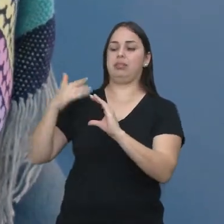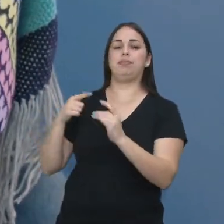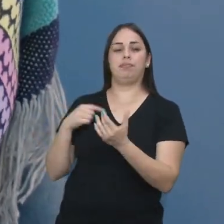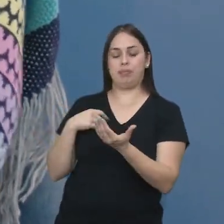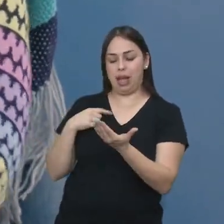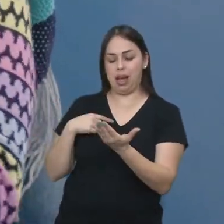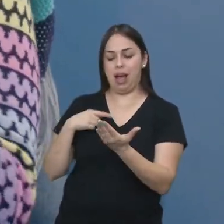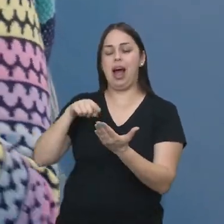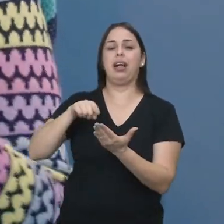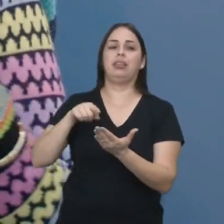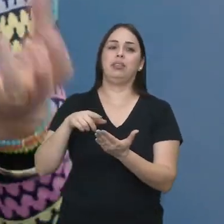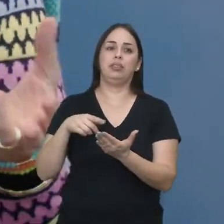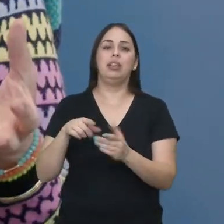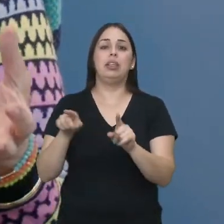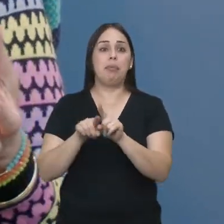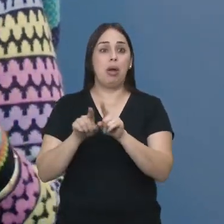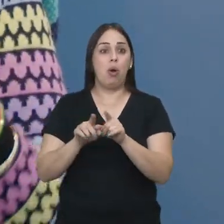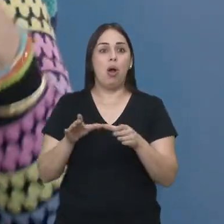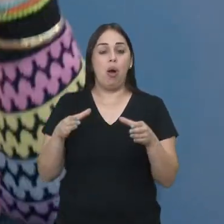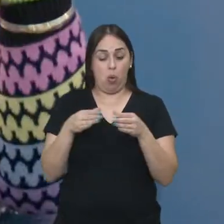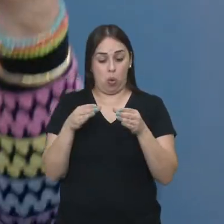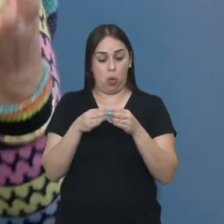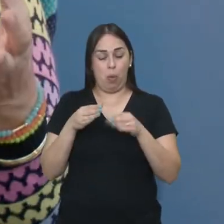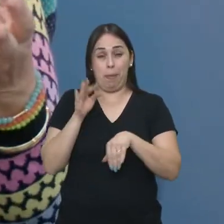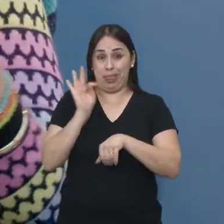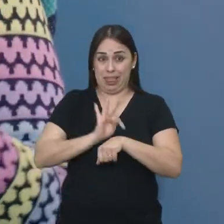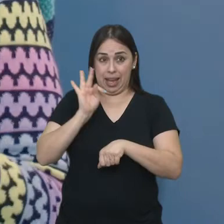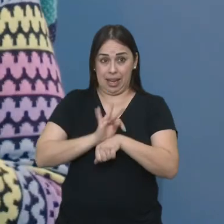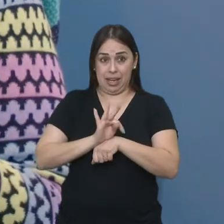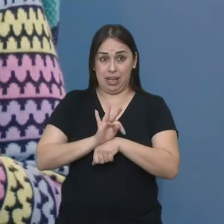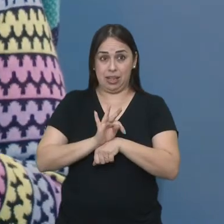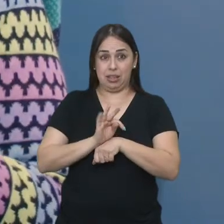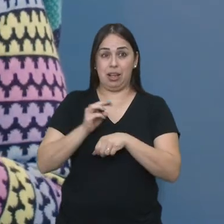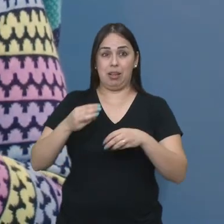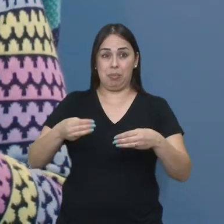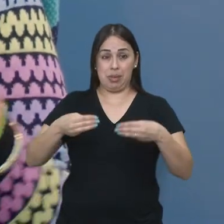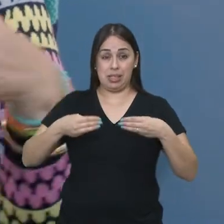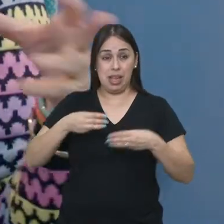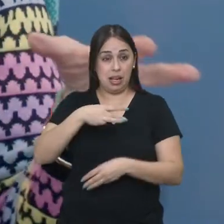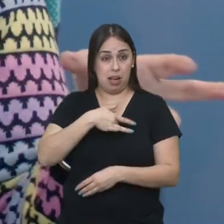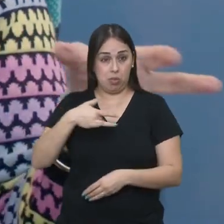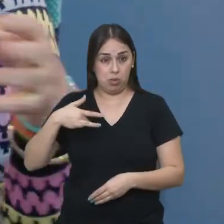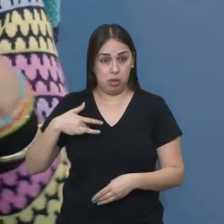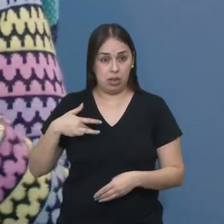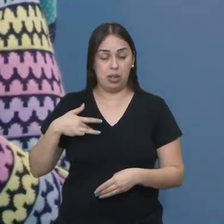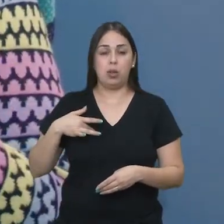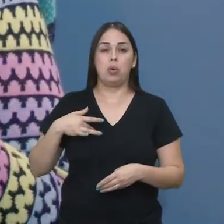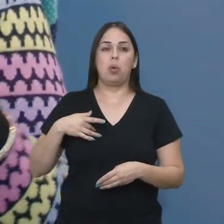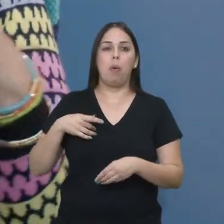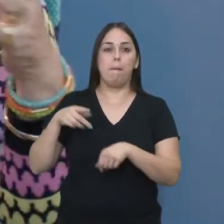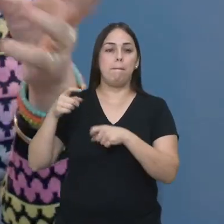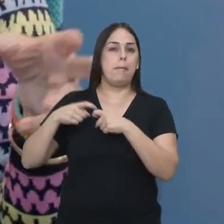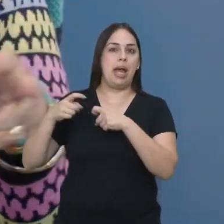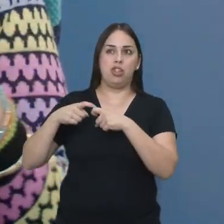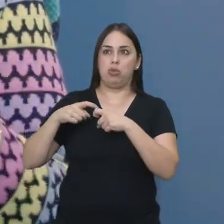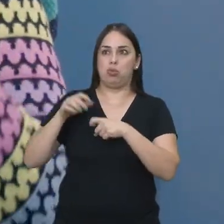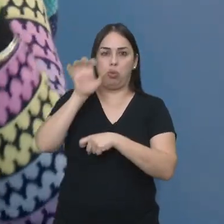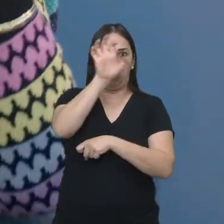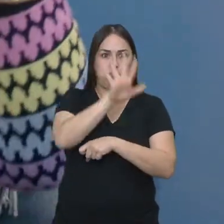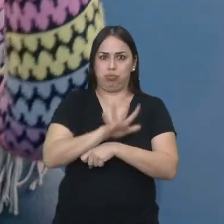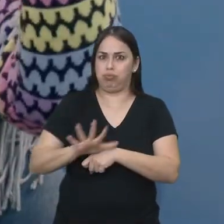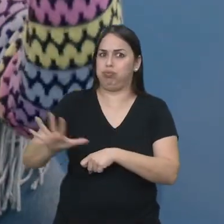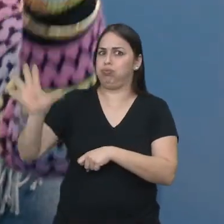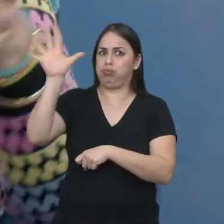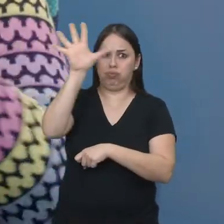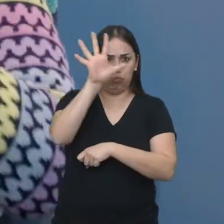quem escolhe é um grupo técnico, né, que eles chamam técnico, que fica no Ministério da Saúde, com médicos do país inteiro, de São Paulo,